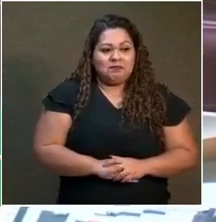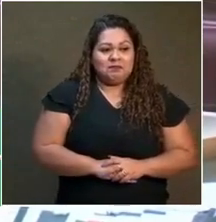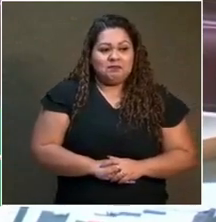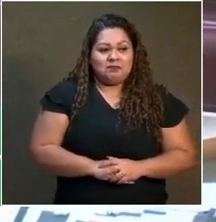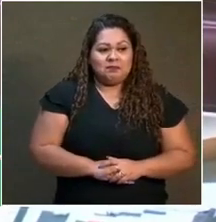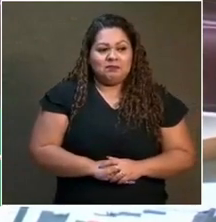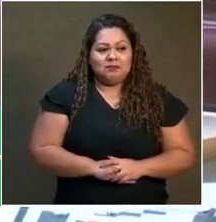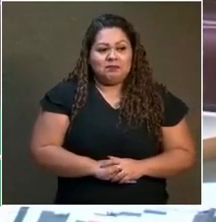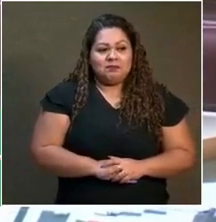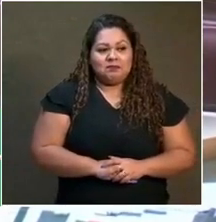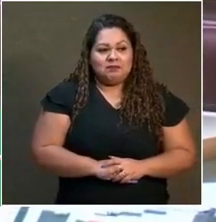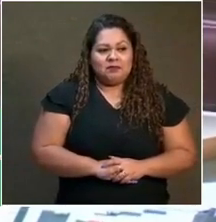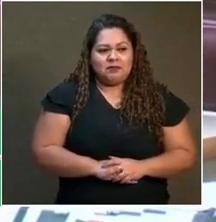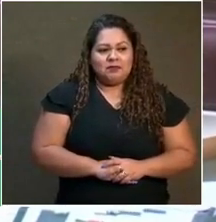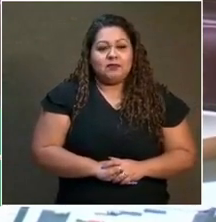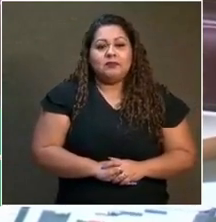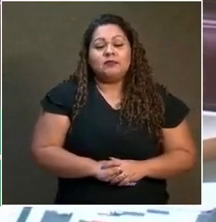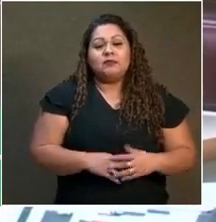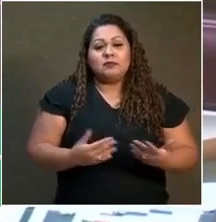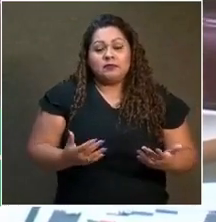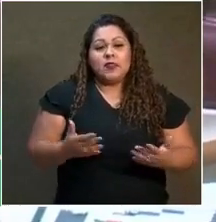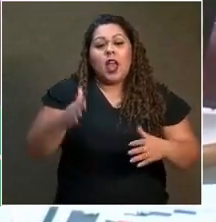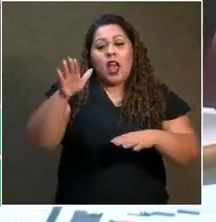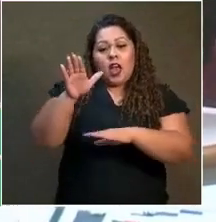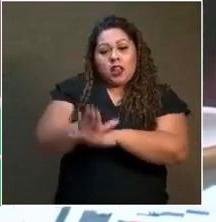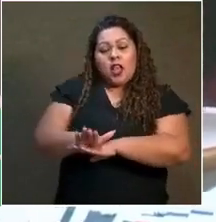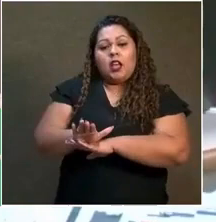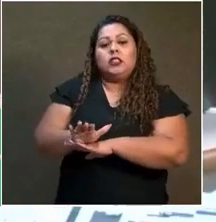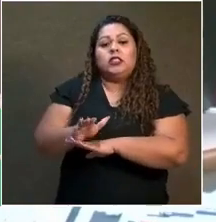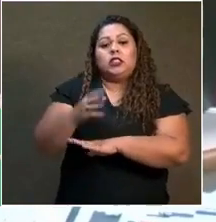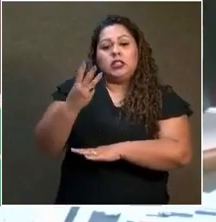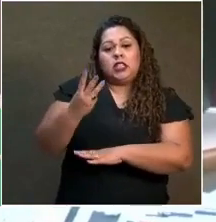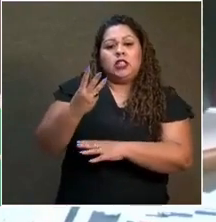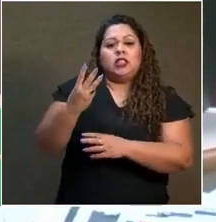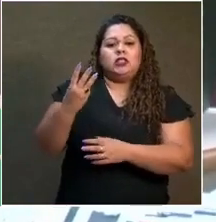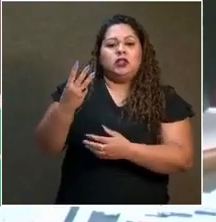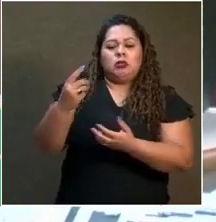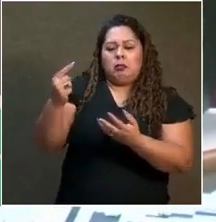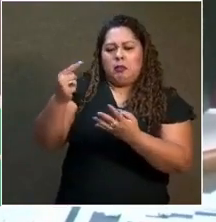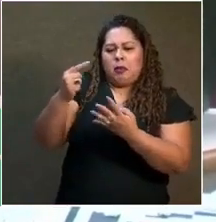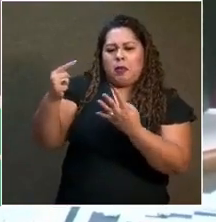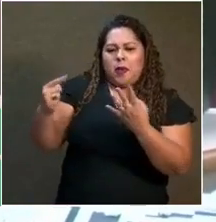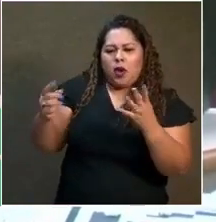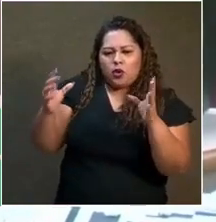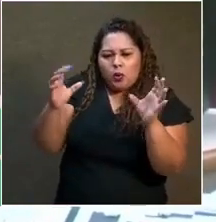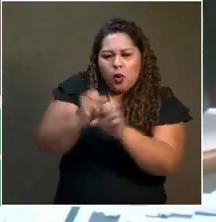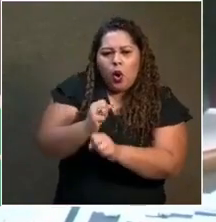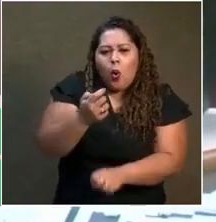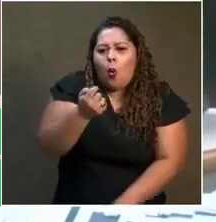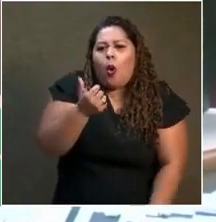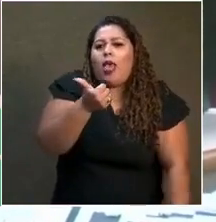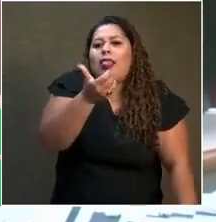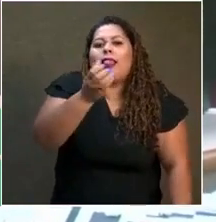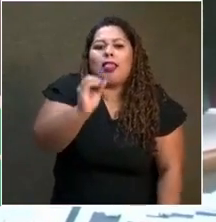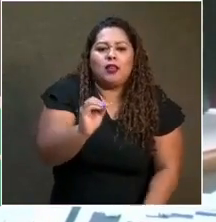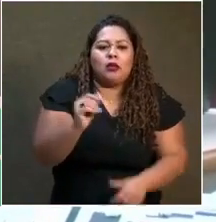À tarde, 15, 16, 17, 18, 19. Quase 10 horas.